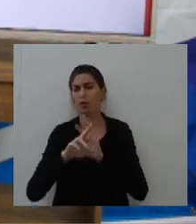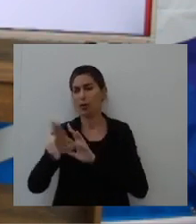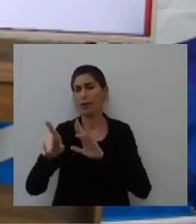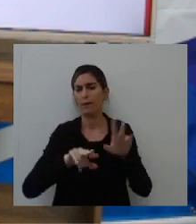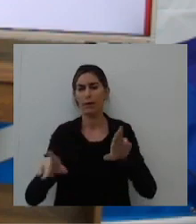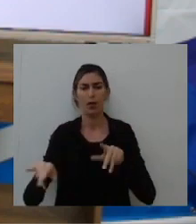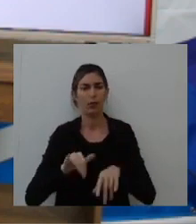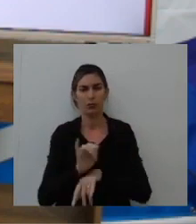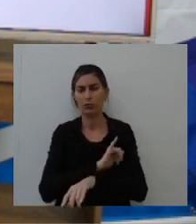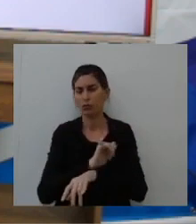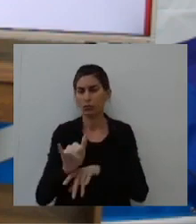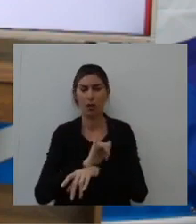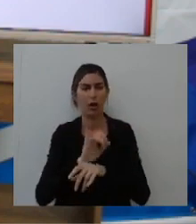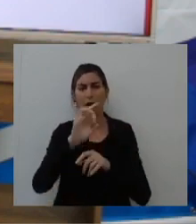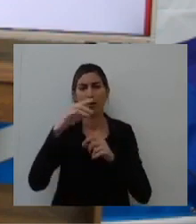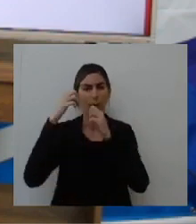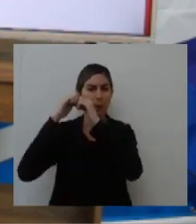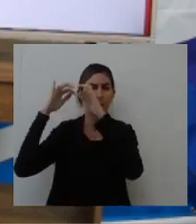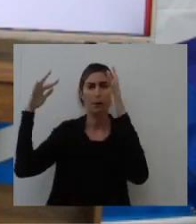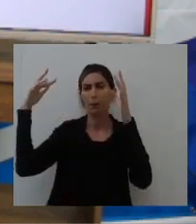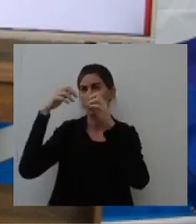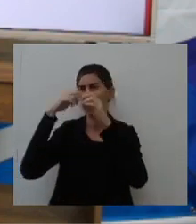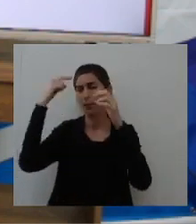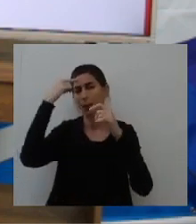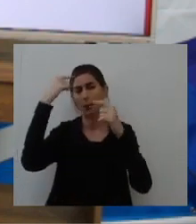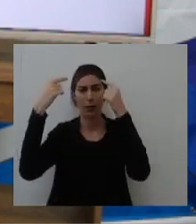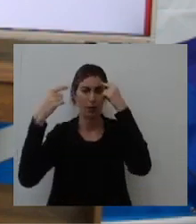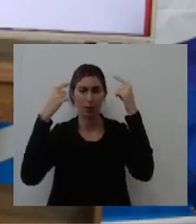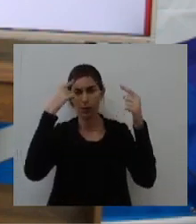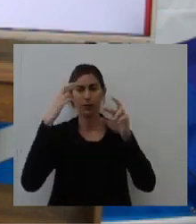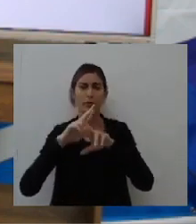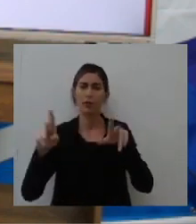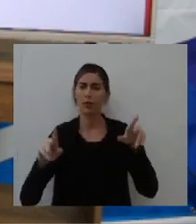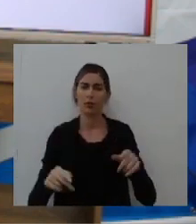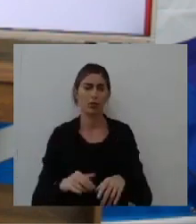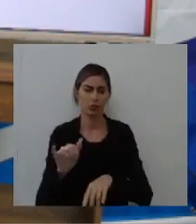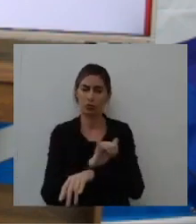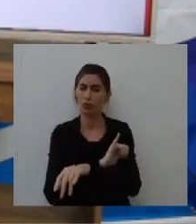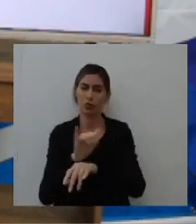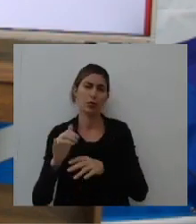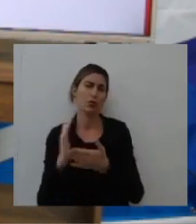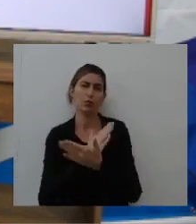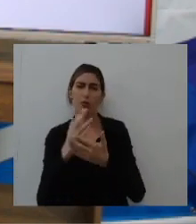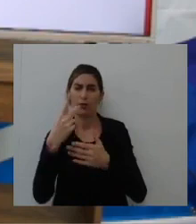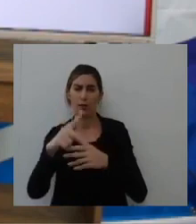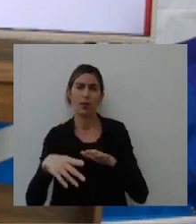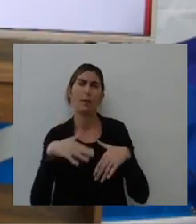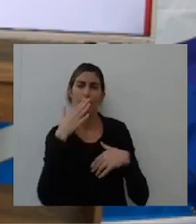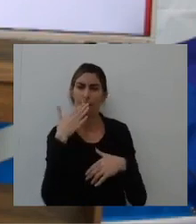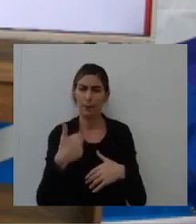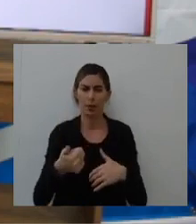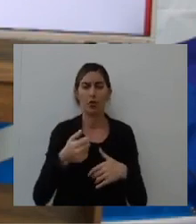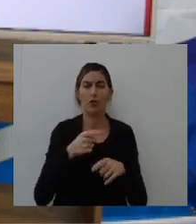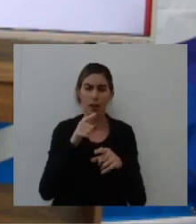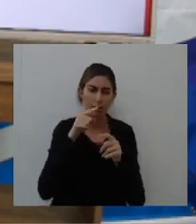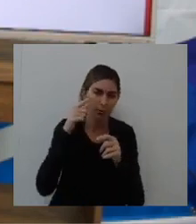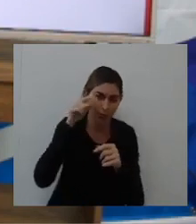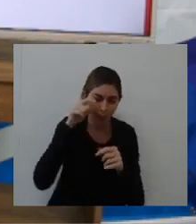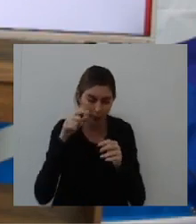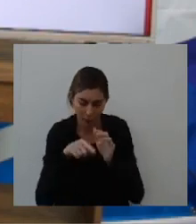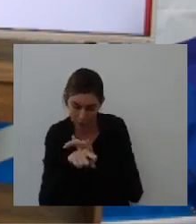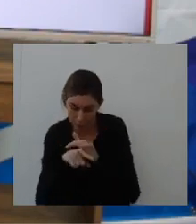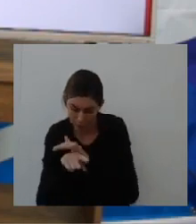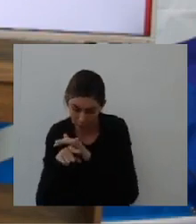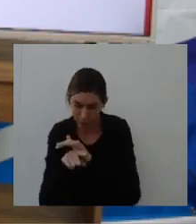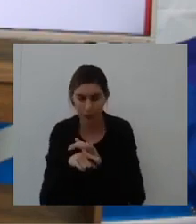estratégia diferente, porque cada mente é uma mente. E aí, a estratégia talvez a melhor seja essa. Vai como detetive. Começa por